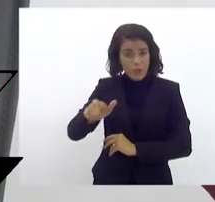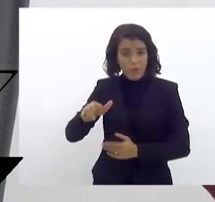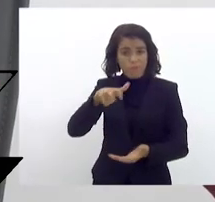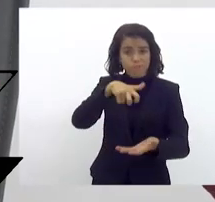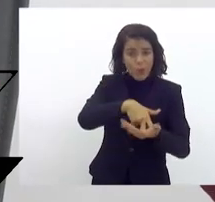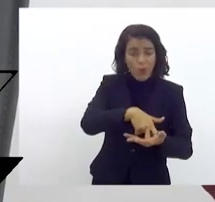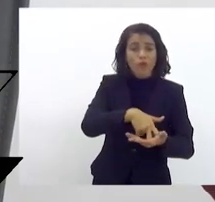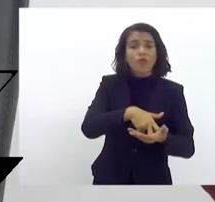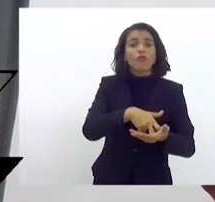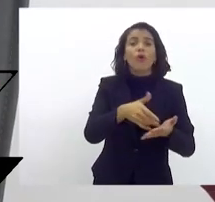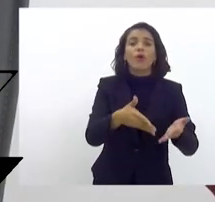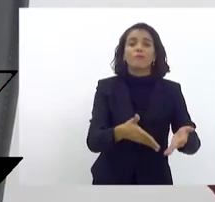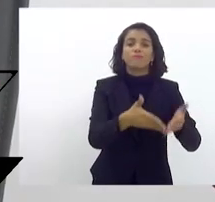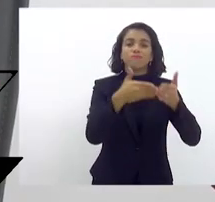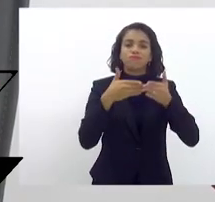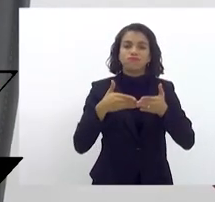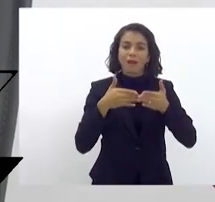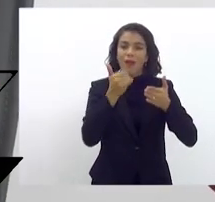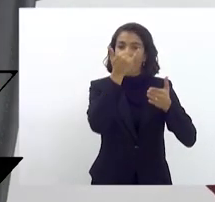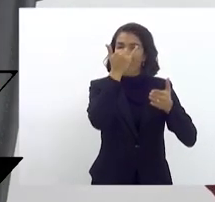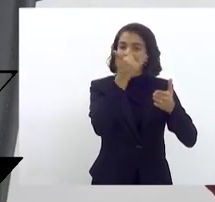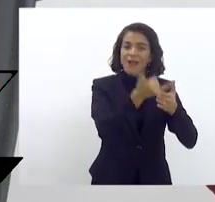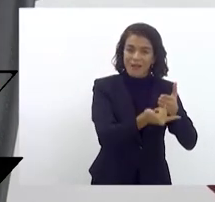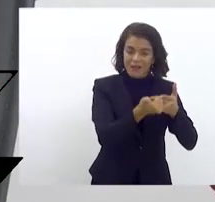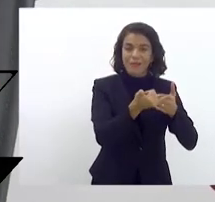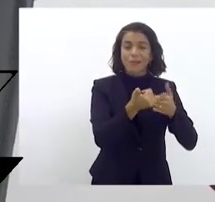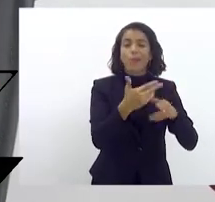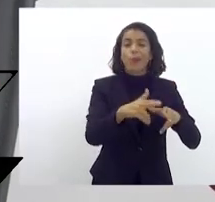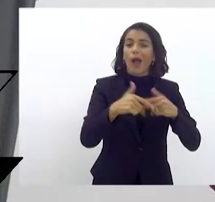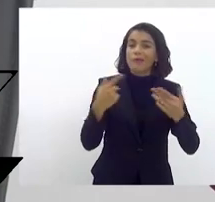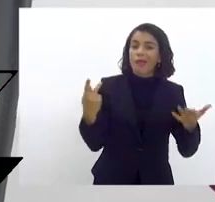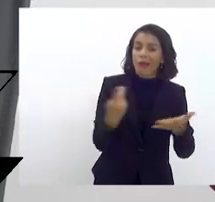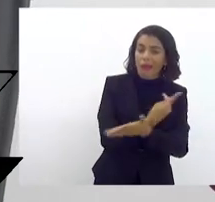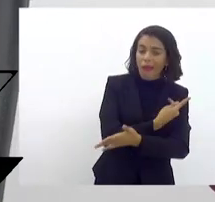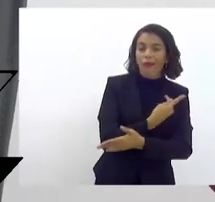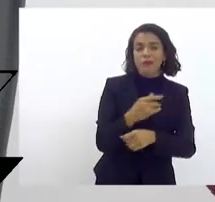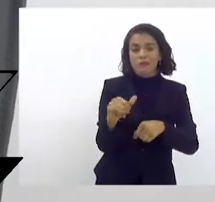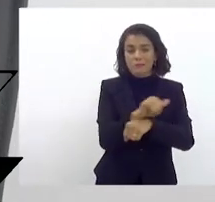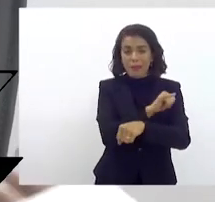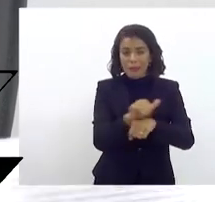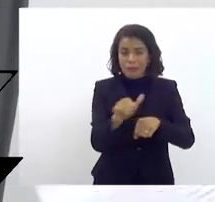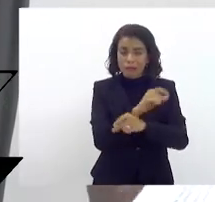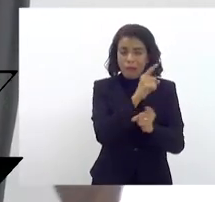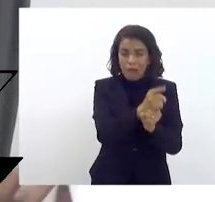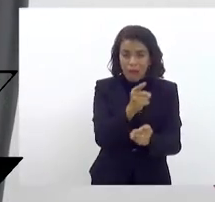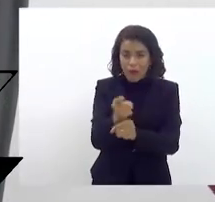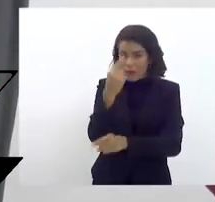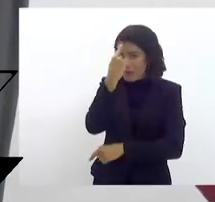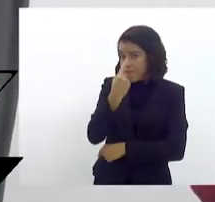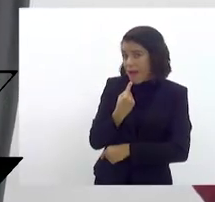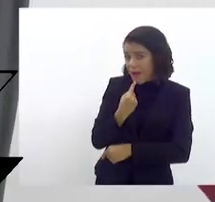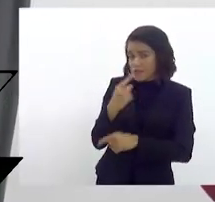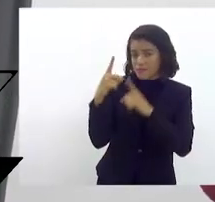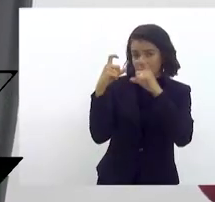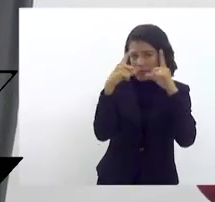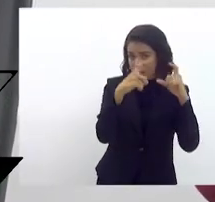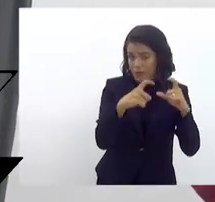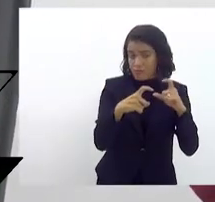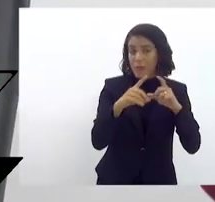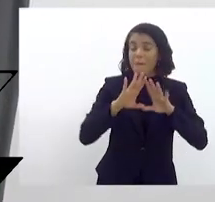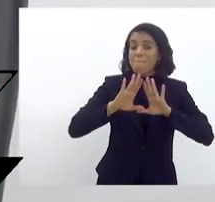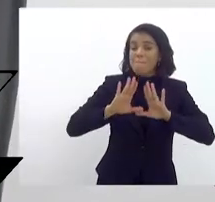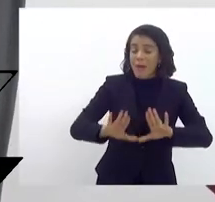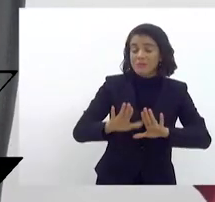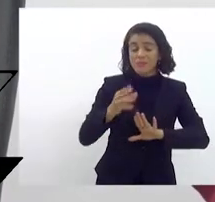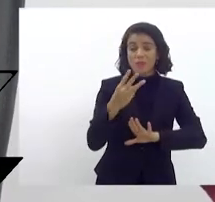absorvidos em 30% deles por erros em método de reconhecimento fotográfico sendo que